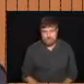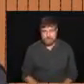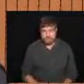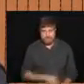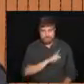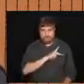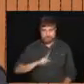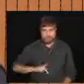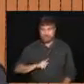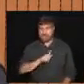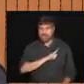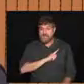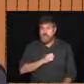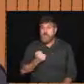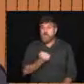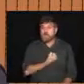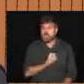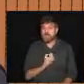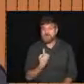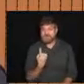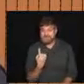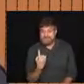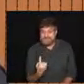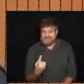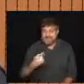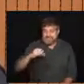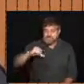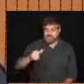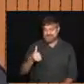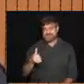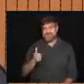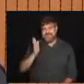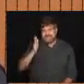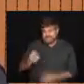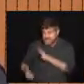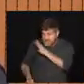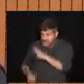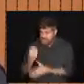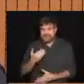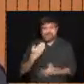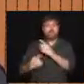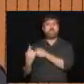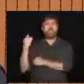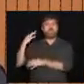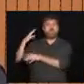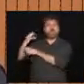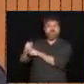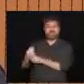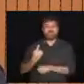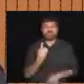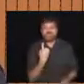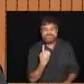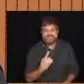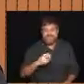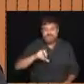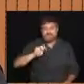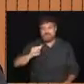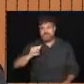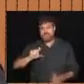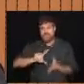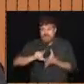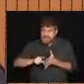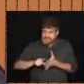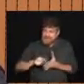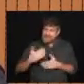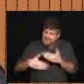derby de número 196. Já tiveram 195 antes e terão muitos depois ainda,